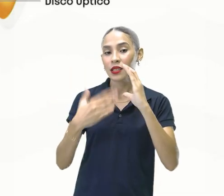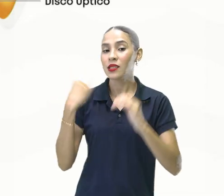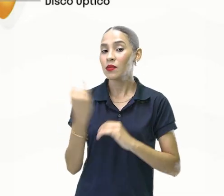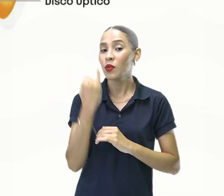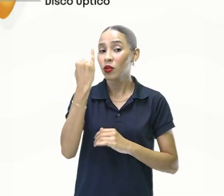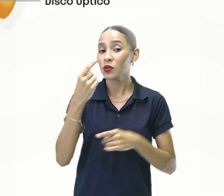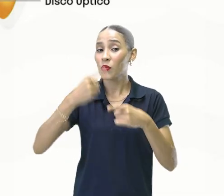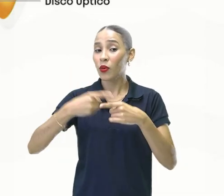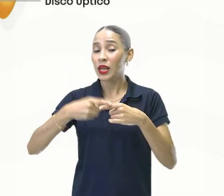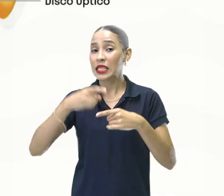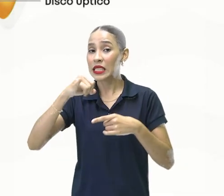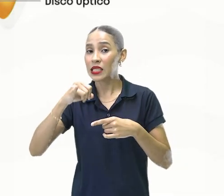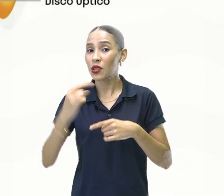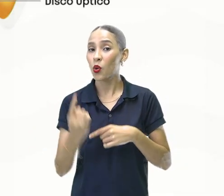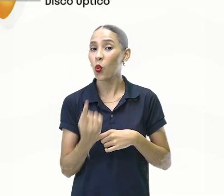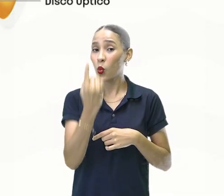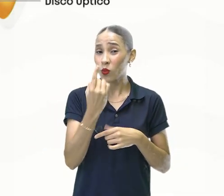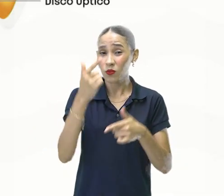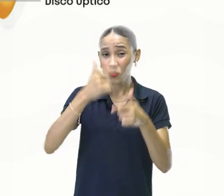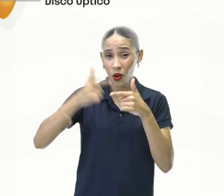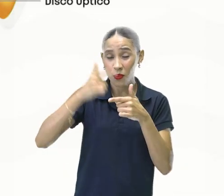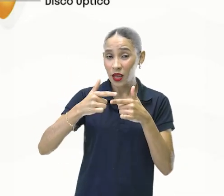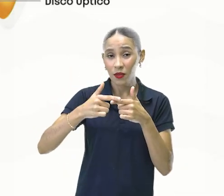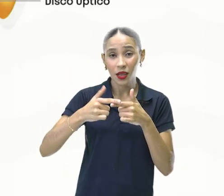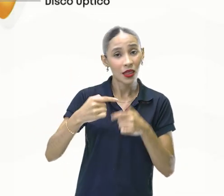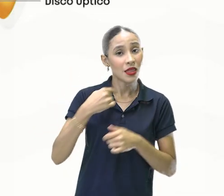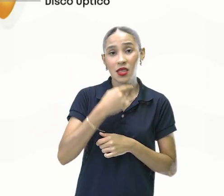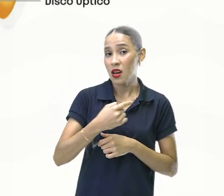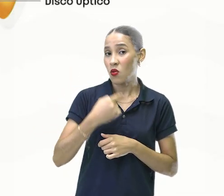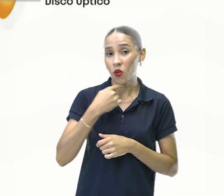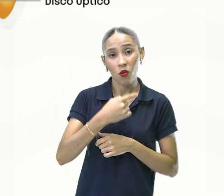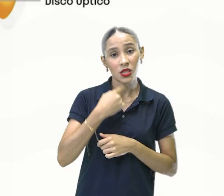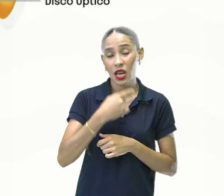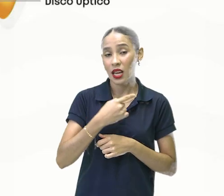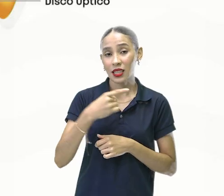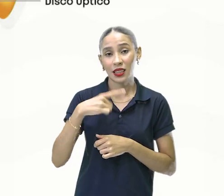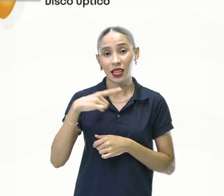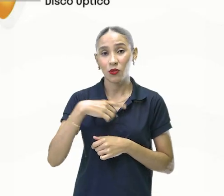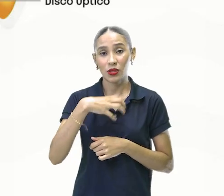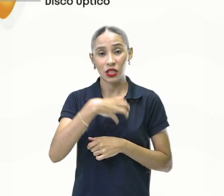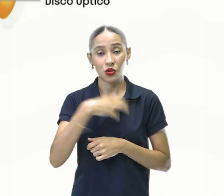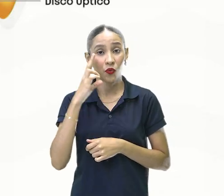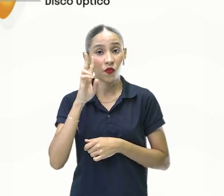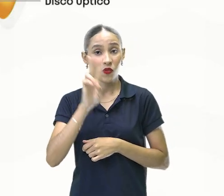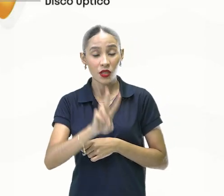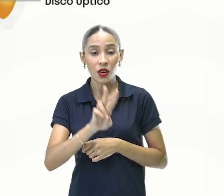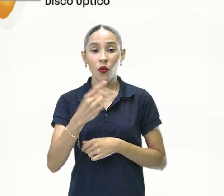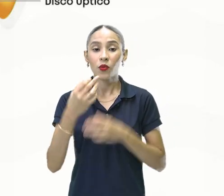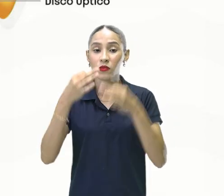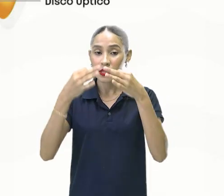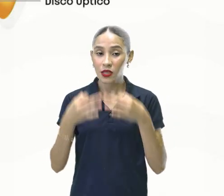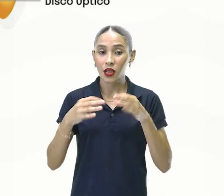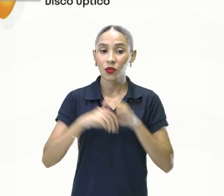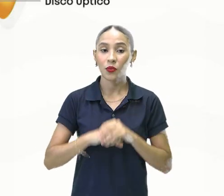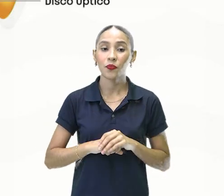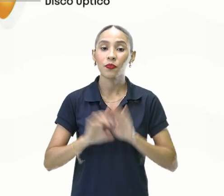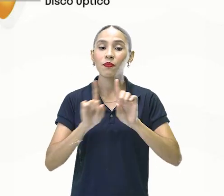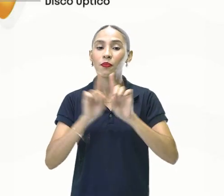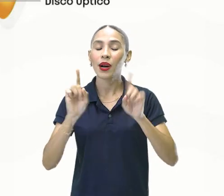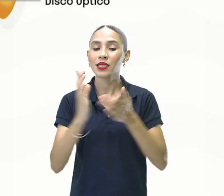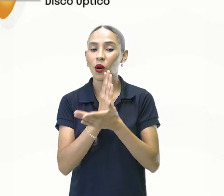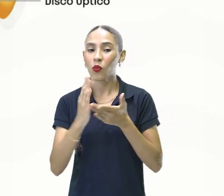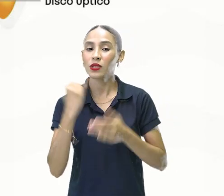se um deles falhar, a gente não vai ter o sentido da visão correto, né? Mas alguns são